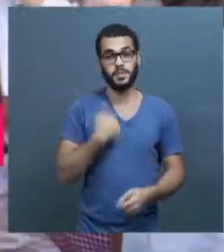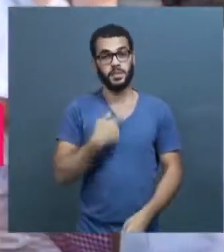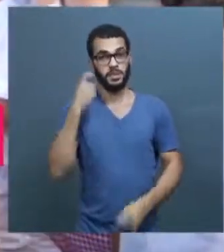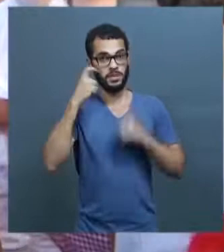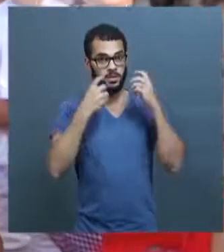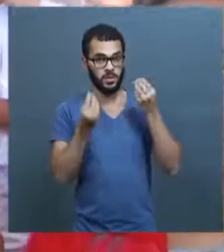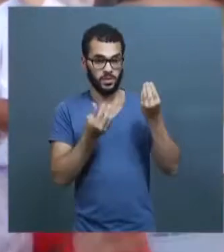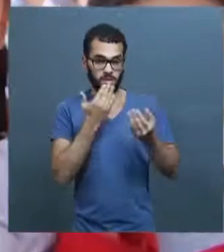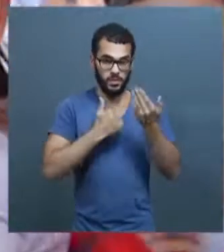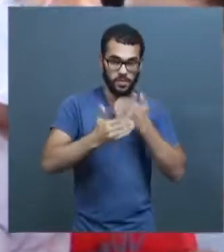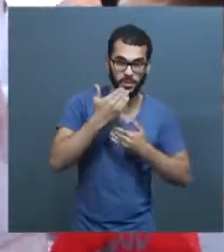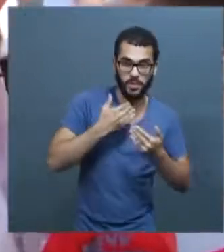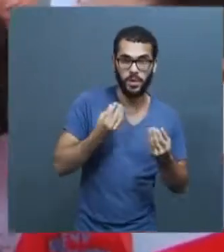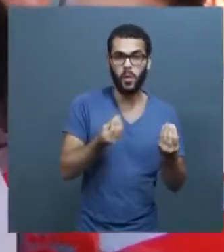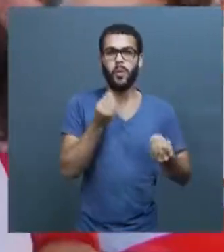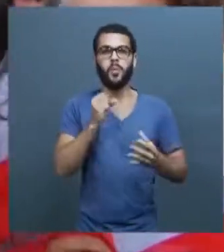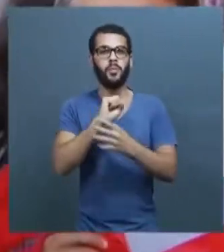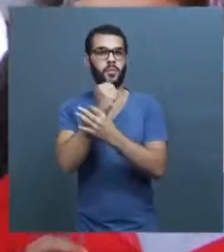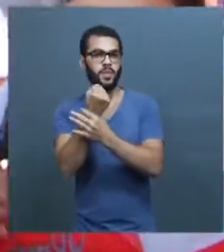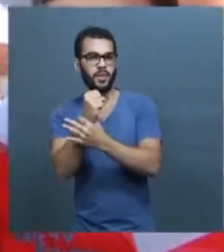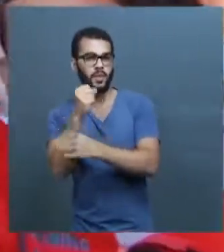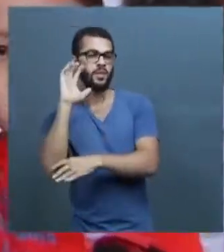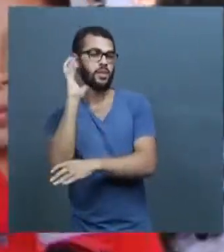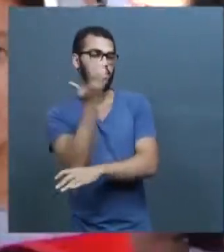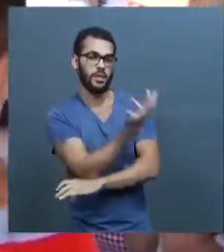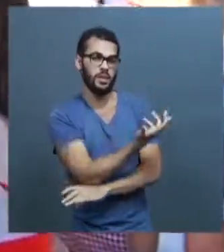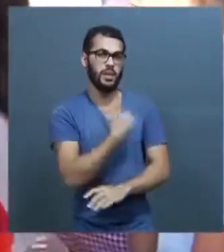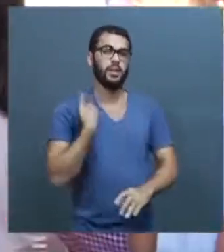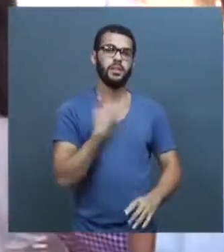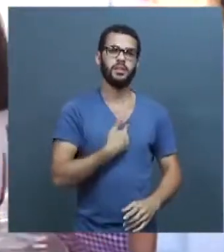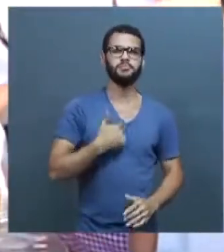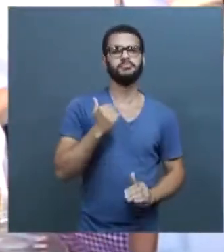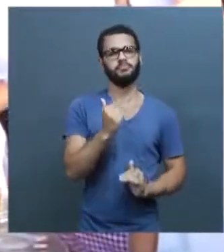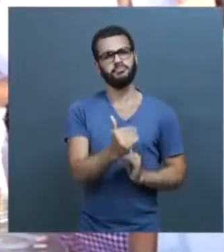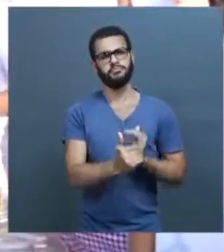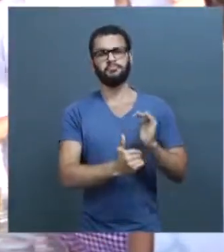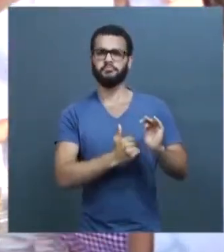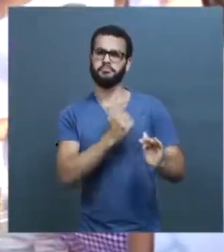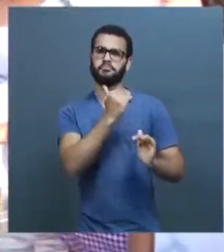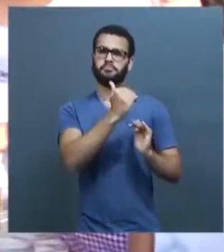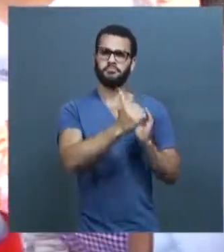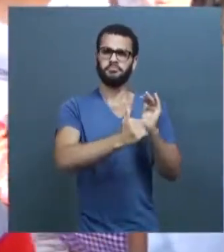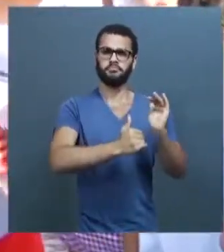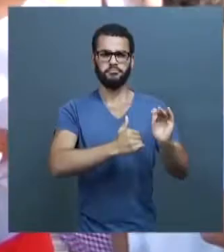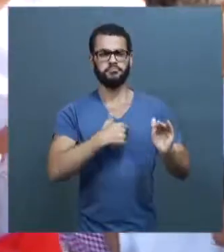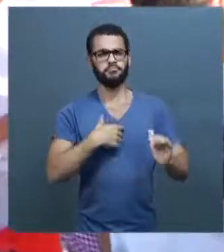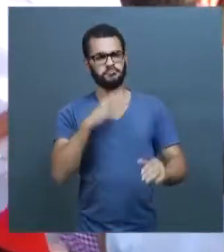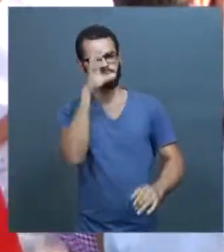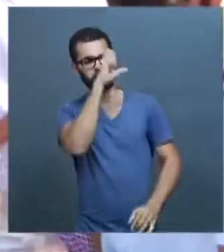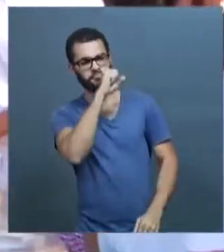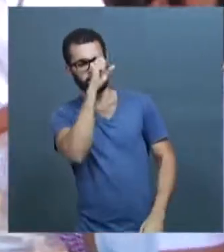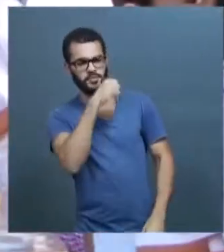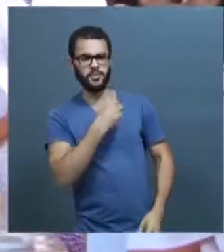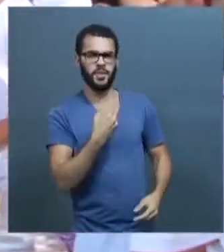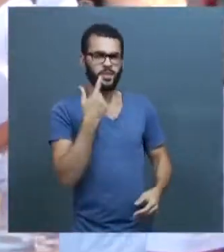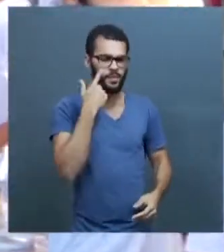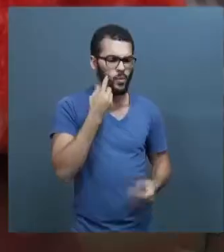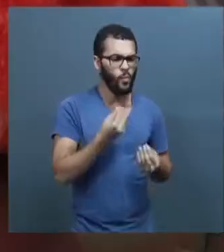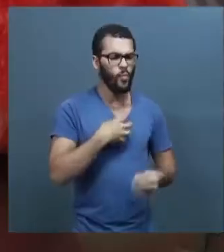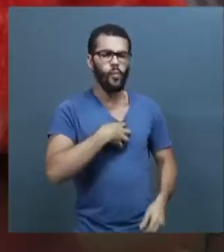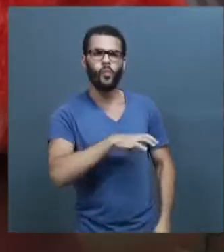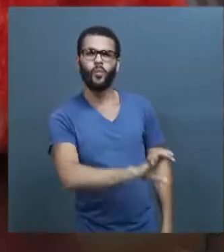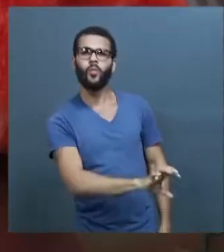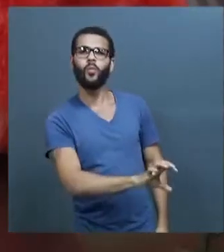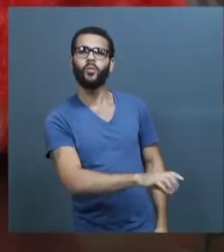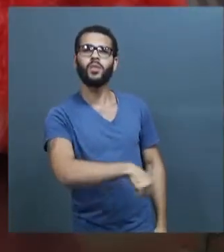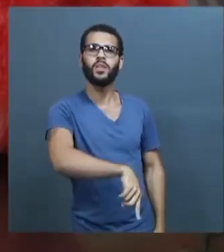sustentabilidade. Fomos a cada ano crescendo um pouco mais, aprendendo com as crianças, porque o lanche balanceado,